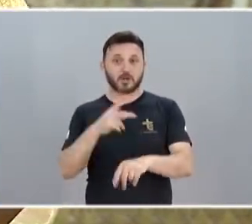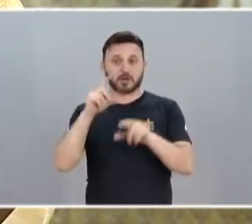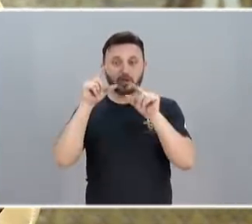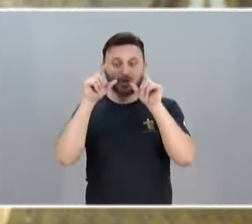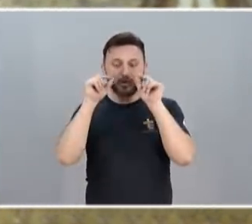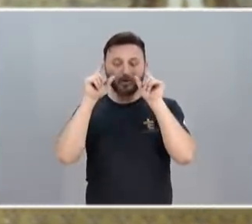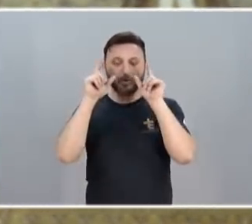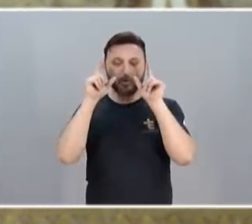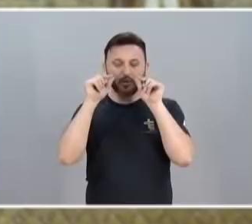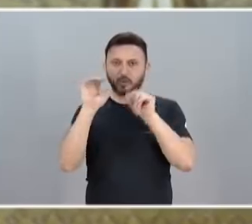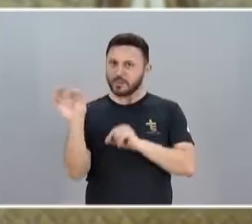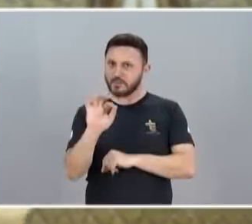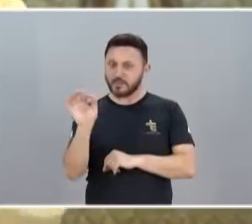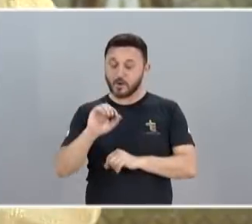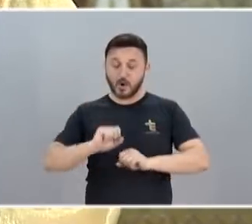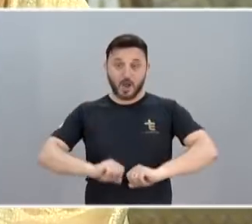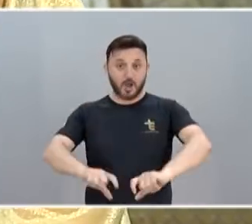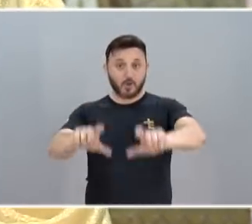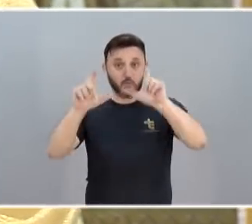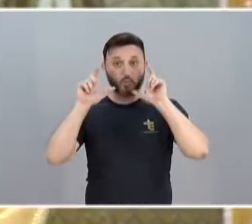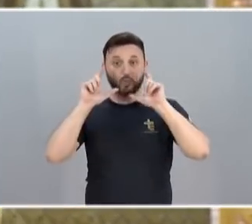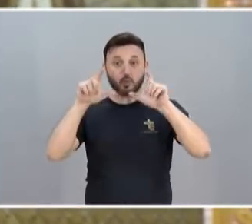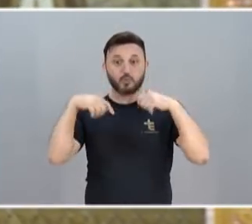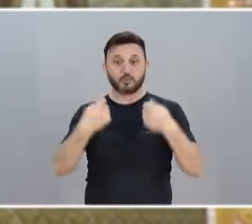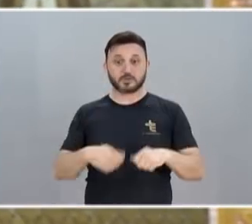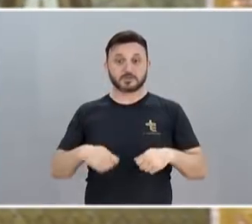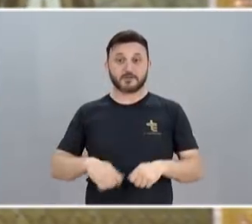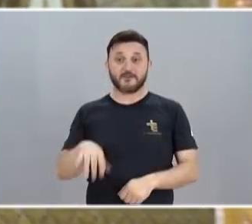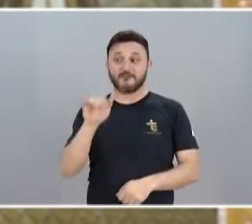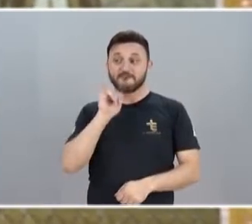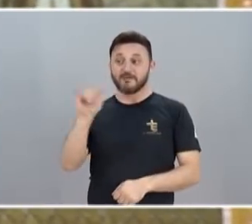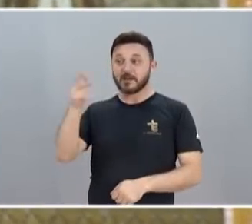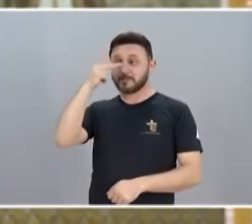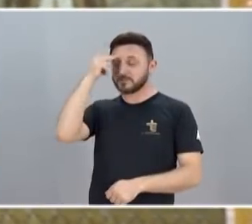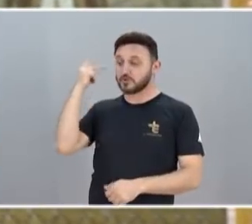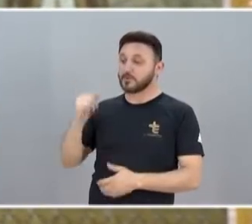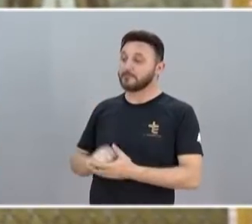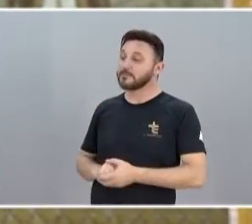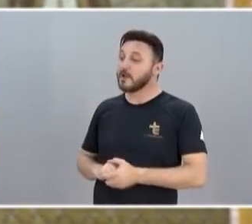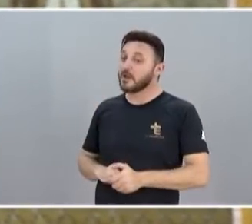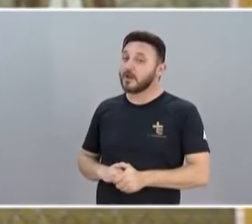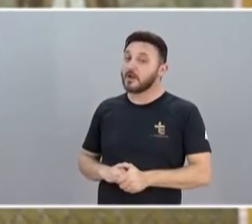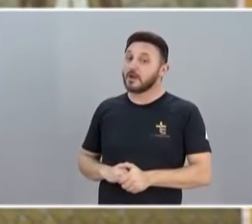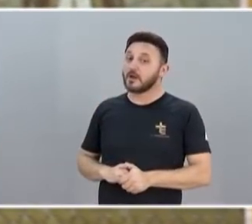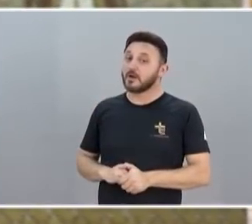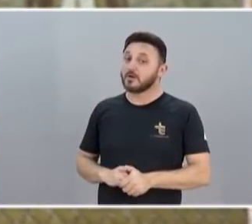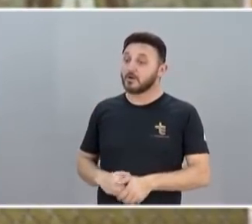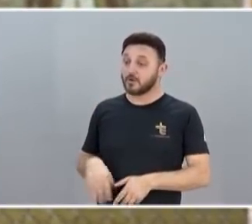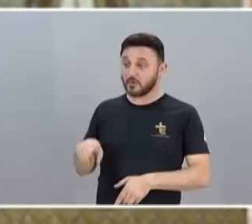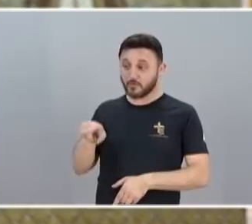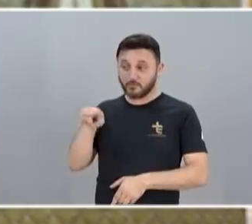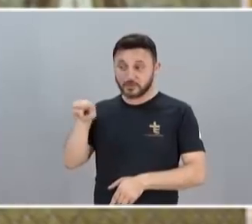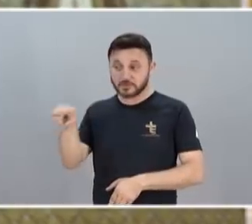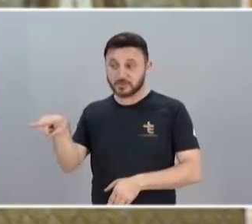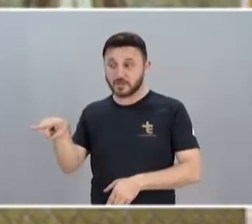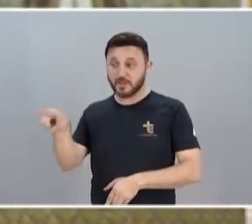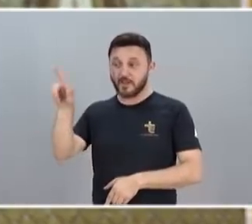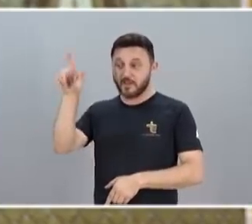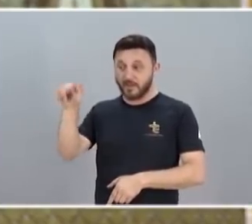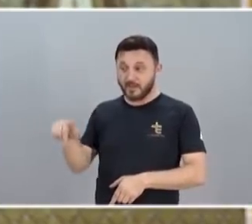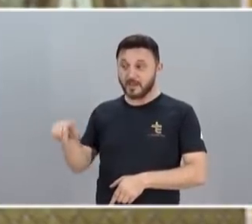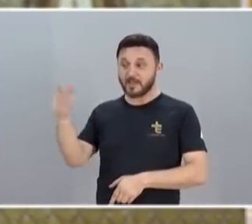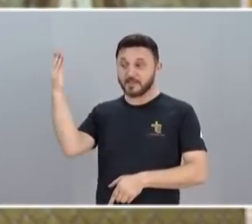Não, meu filho, faz isso não. Diga para a pessoa que está do teu lado: você